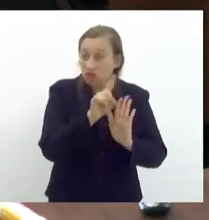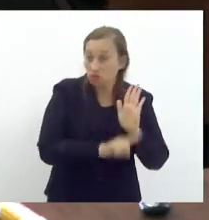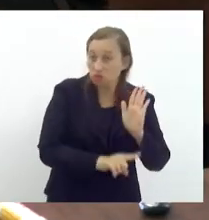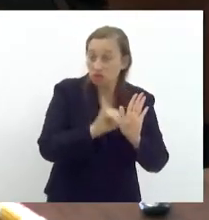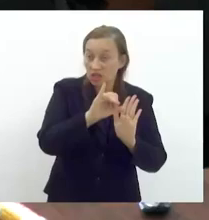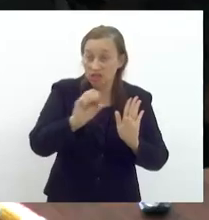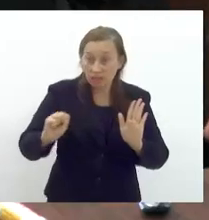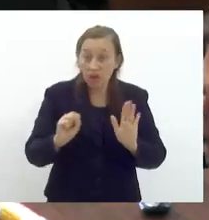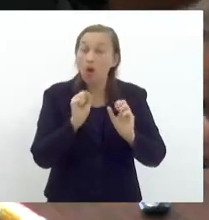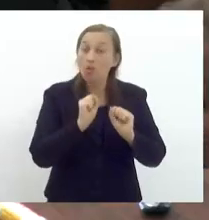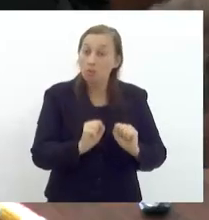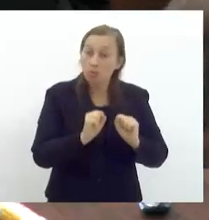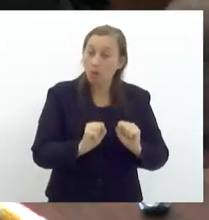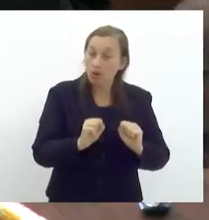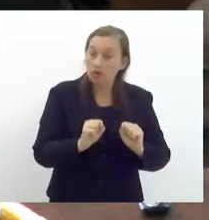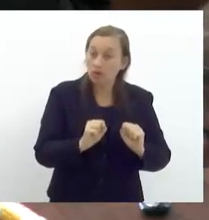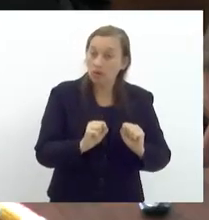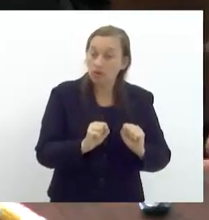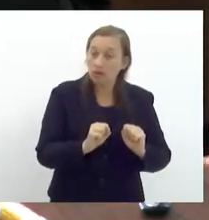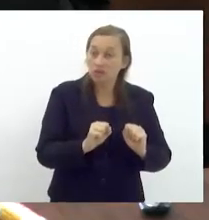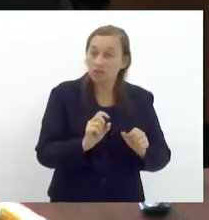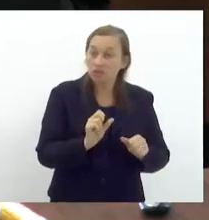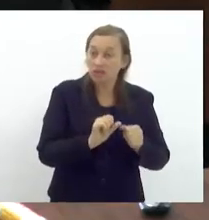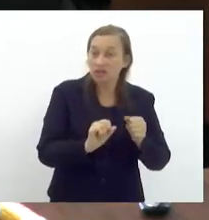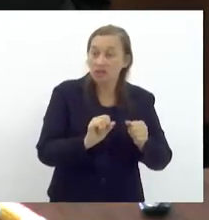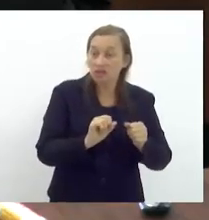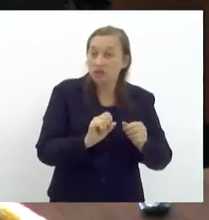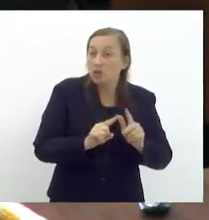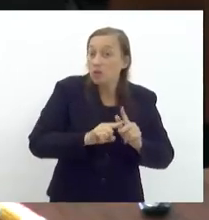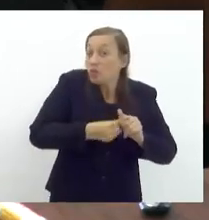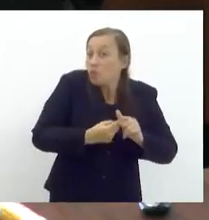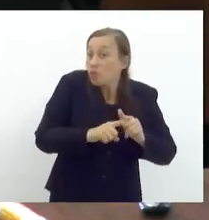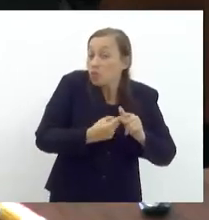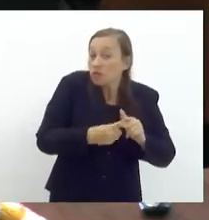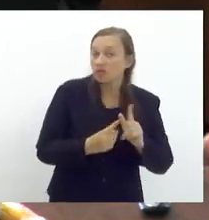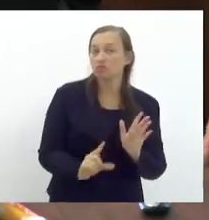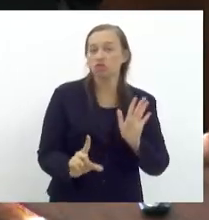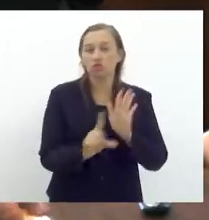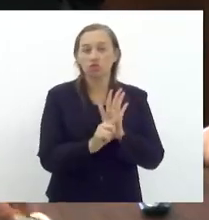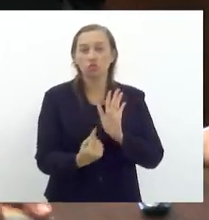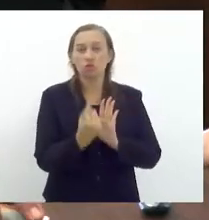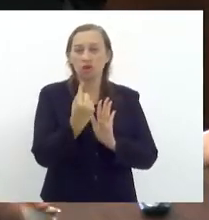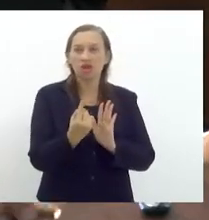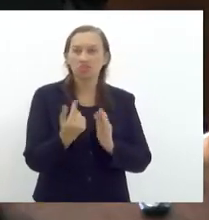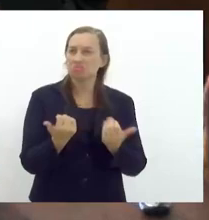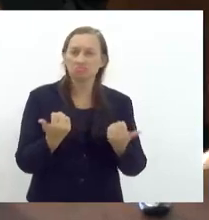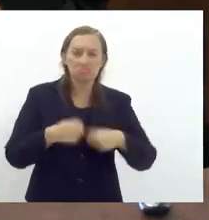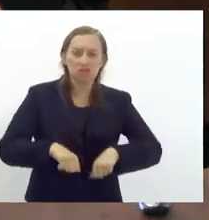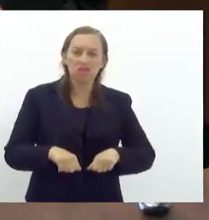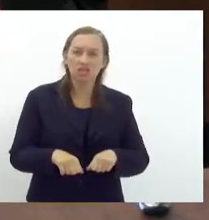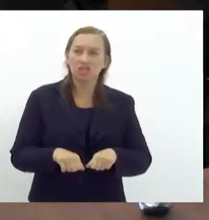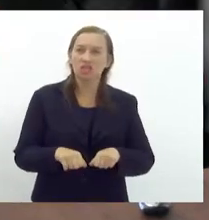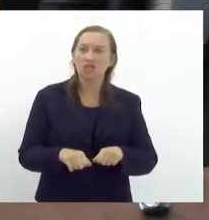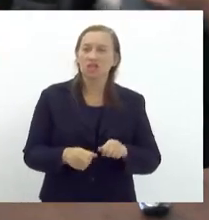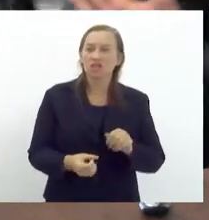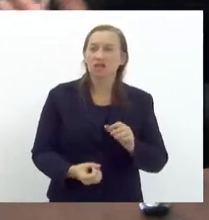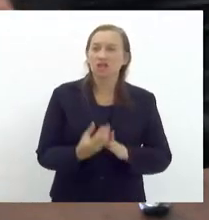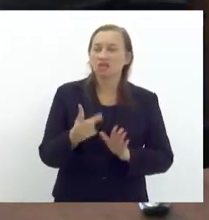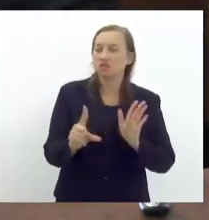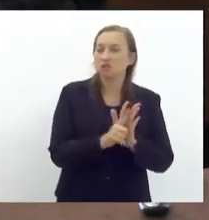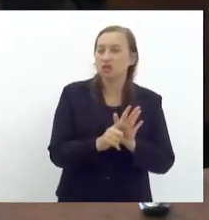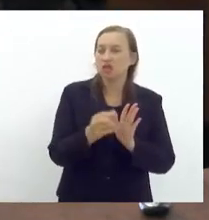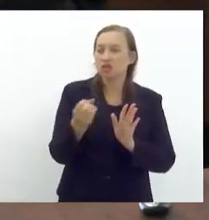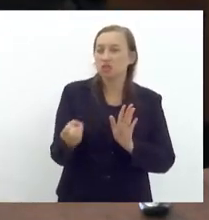do ICMS podem ser perfeitamente feita a partir de uma alteração de uma lei não é necessário a revogação ainda